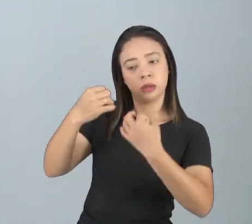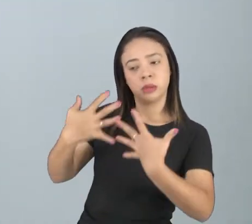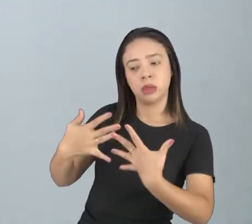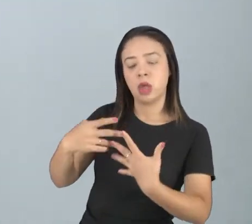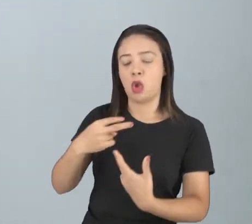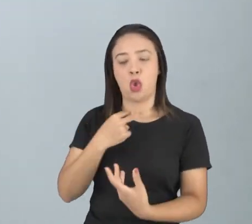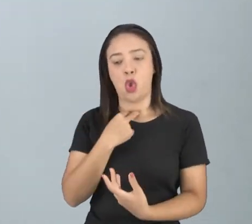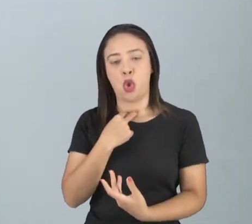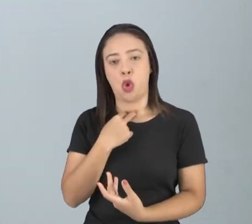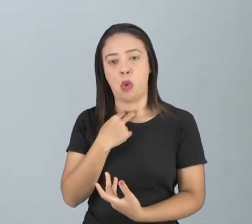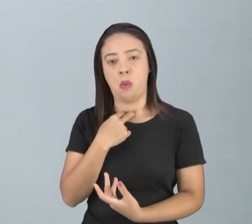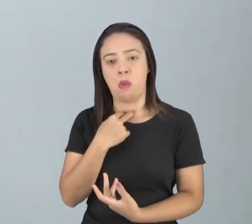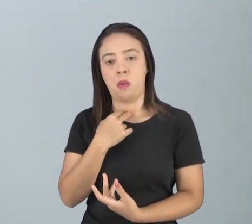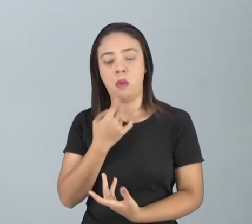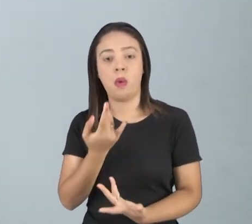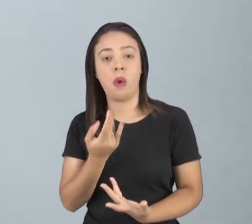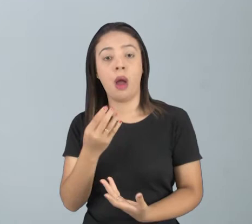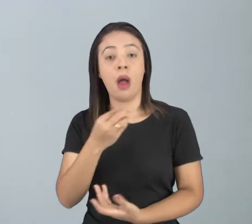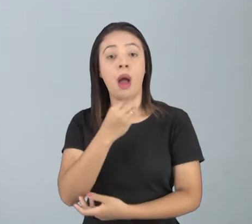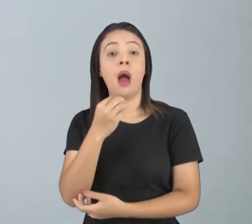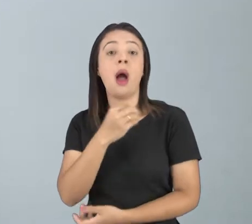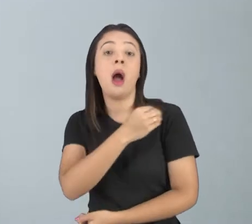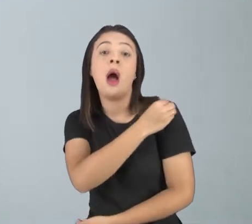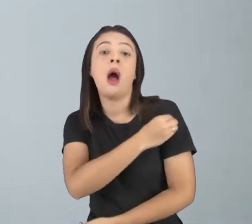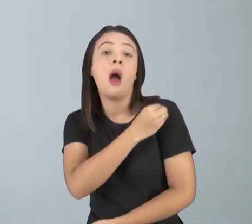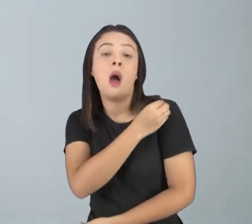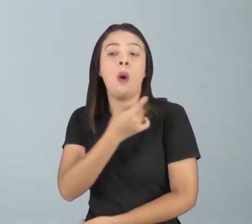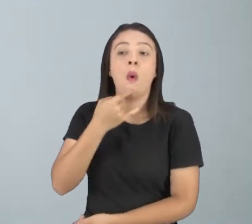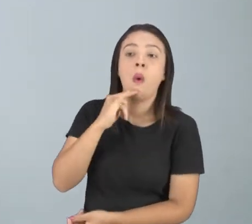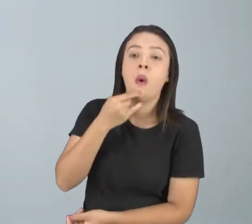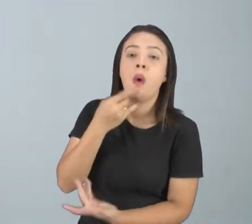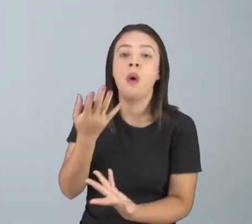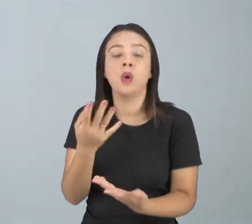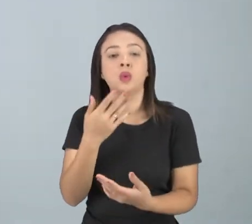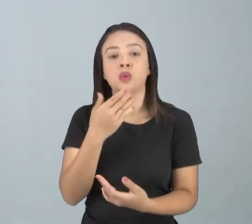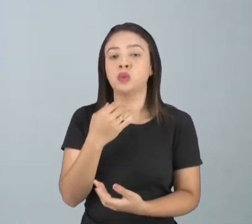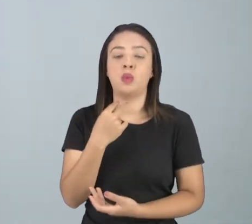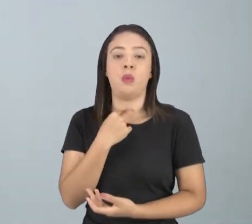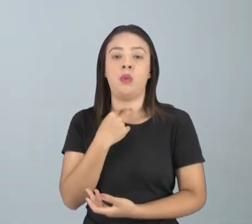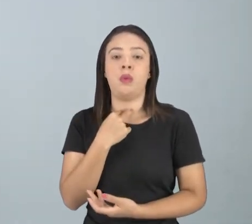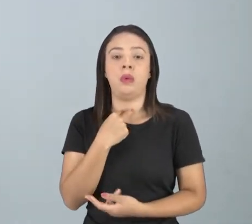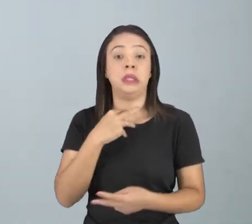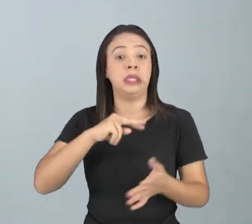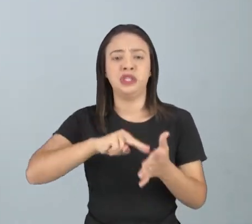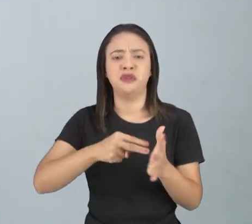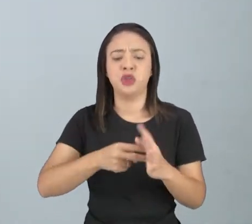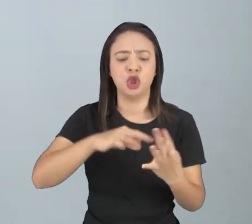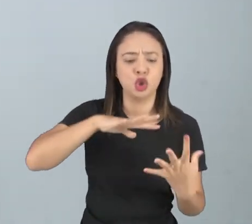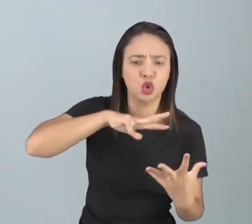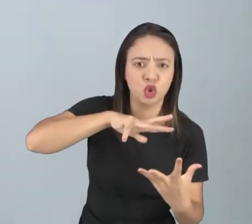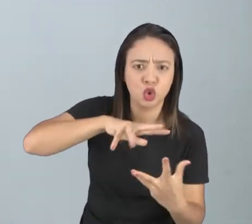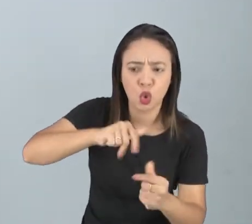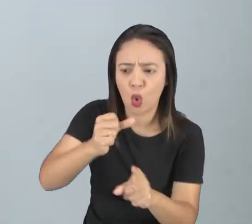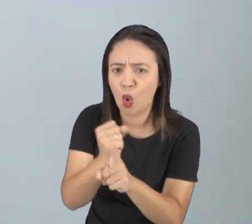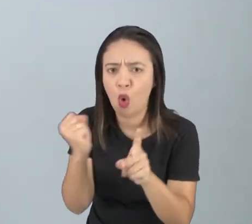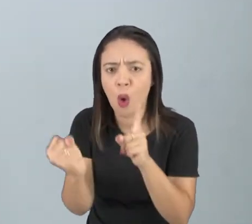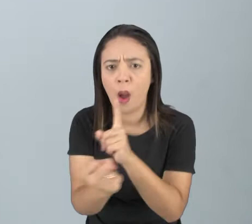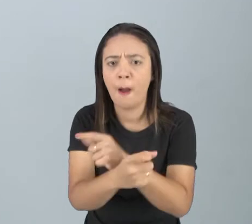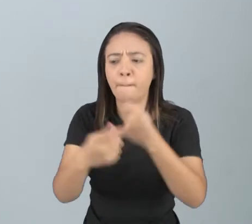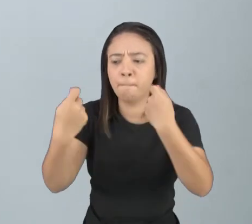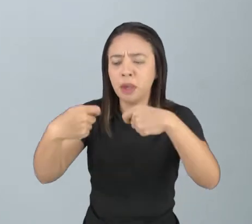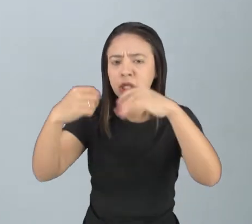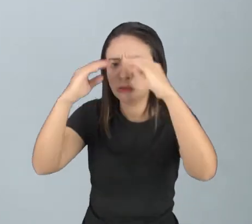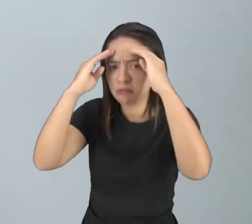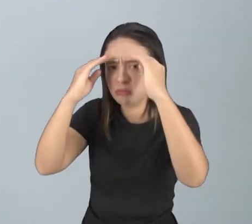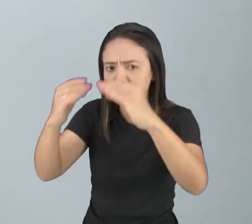alcoólica, né? É um princípio individual, isso não quer dizer que todo coletivo, toda sociedade vai fazer, né,